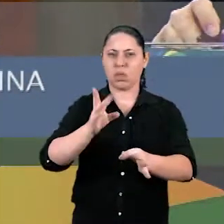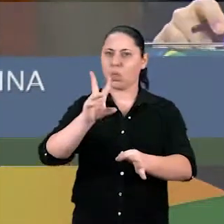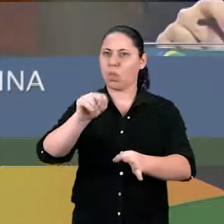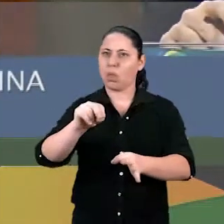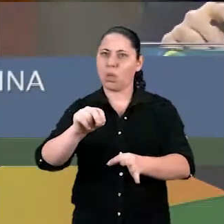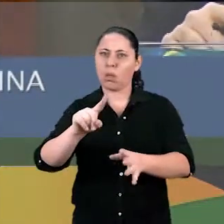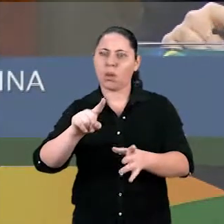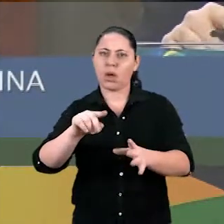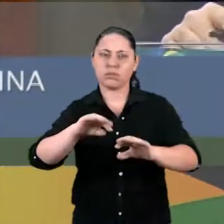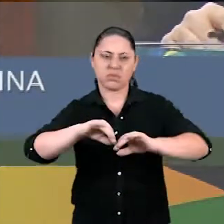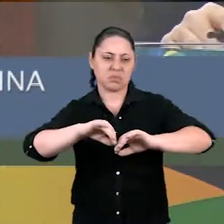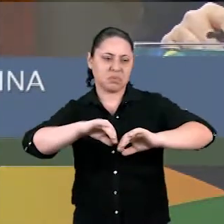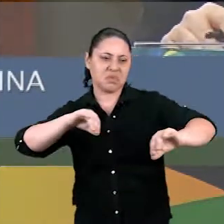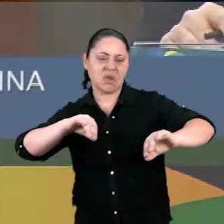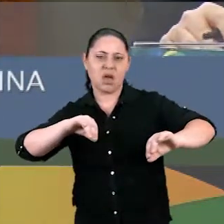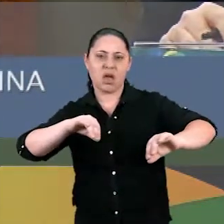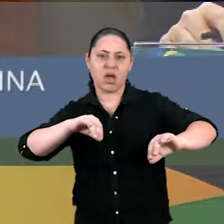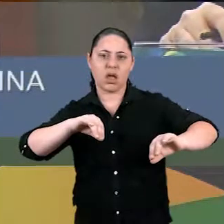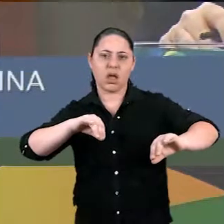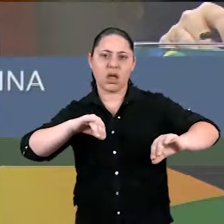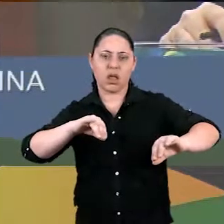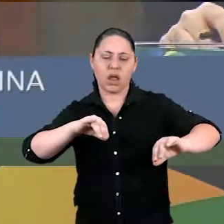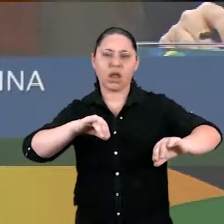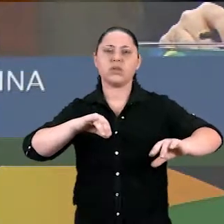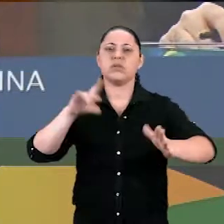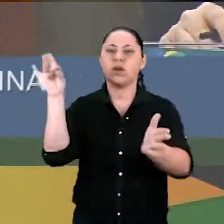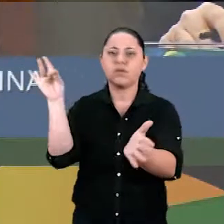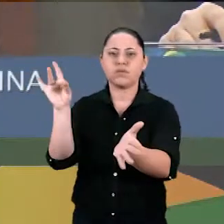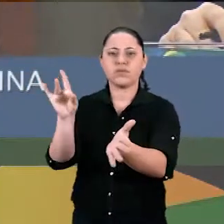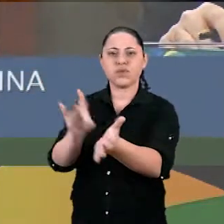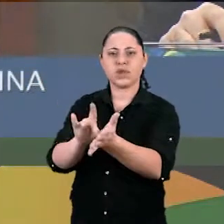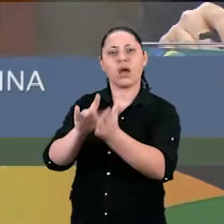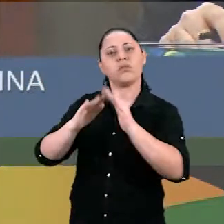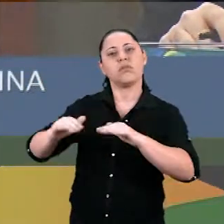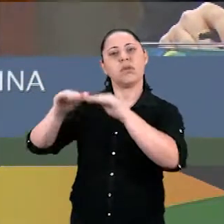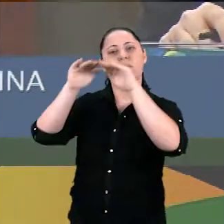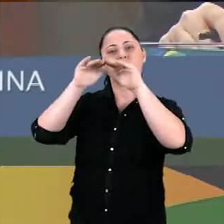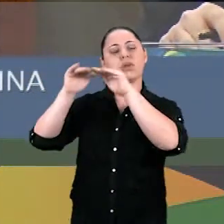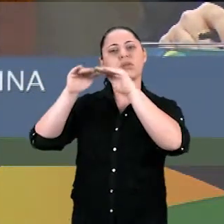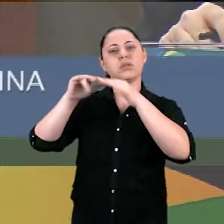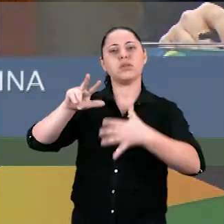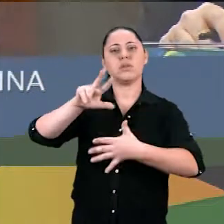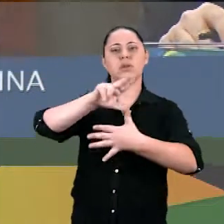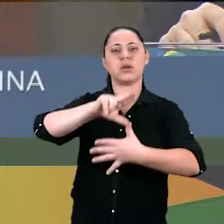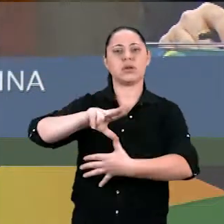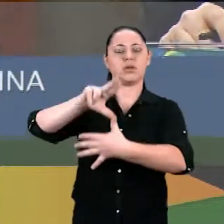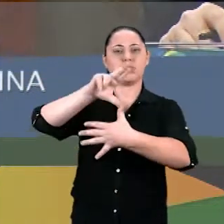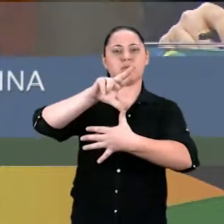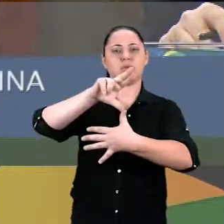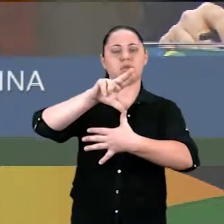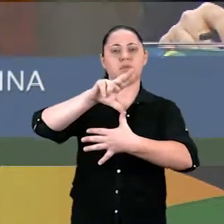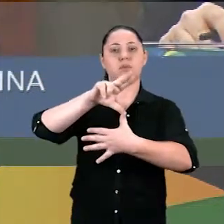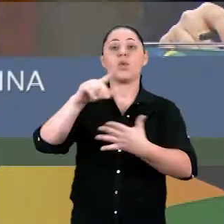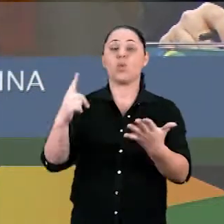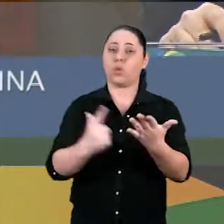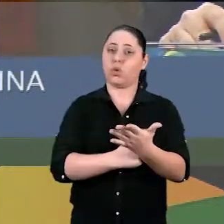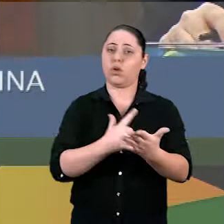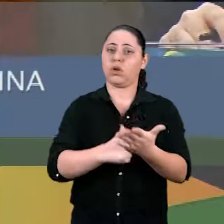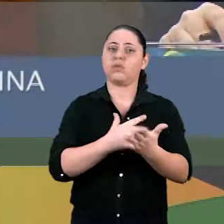tão deslocada do quadro geral da democracia na América Latina. O